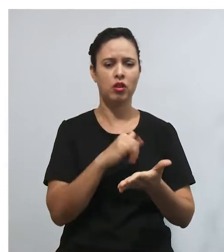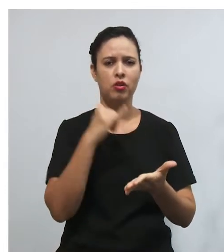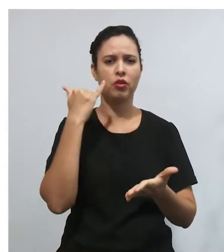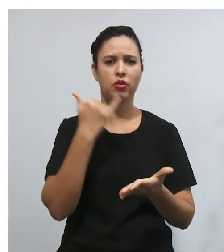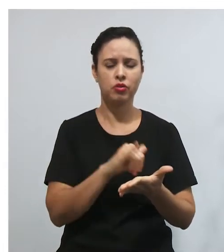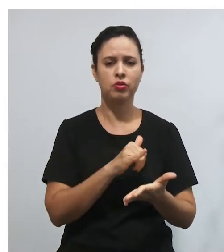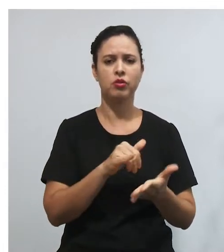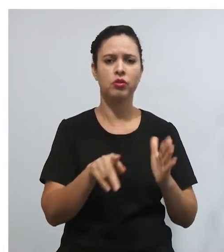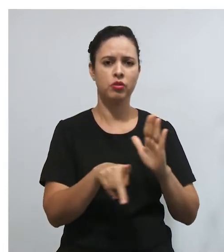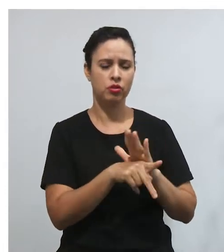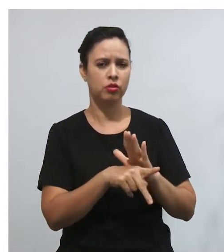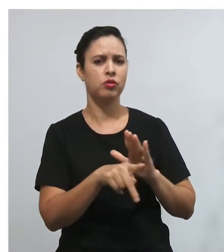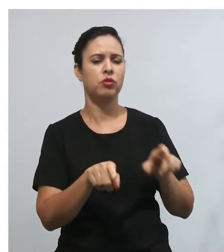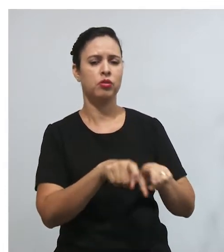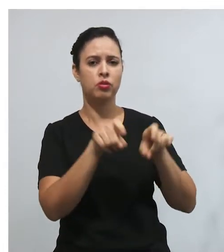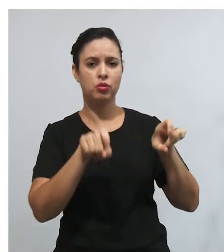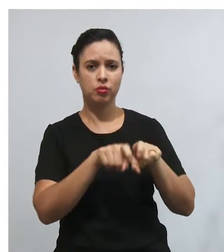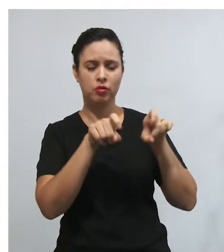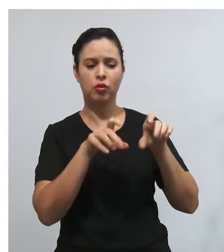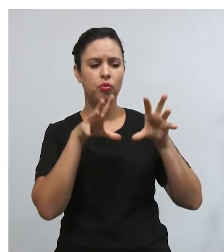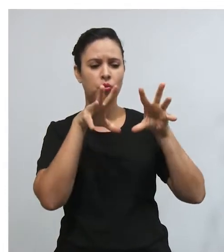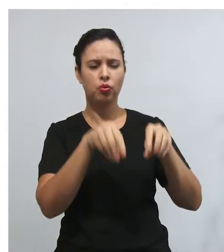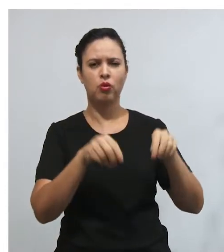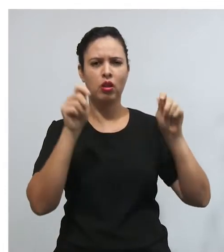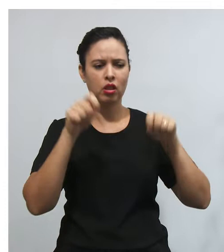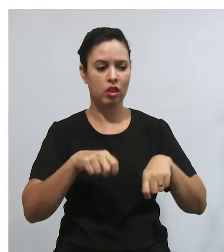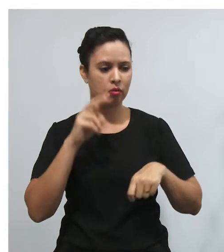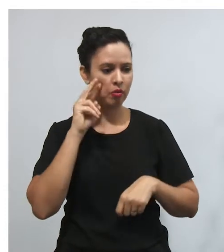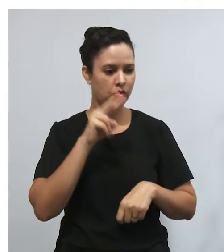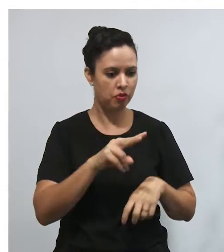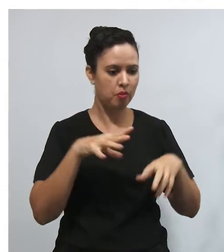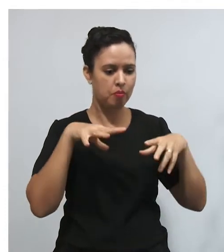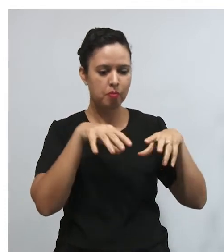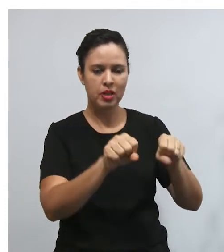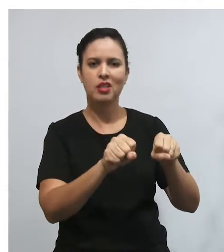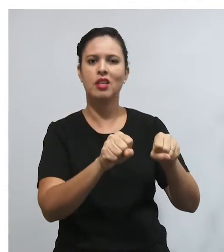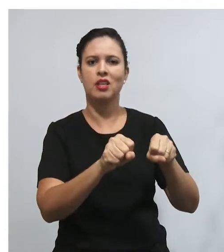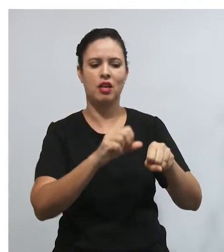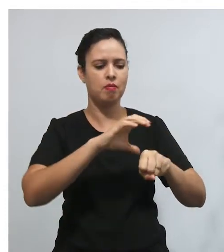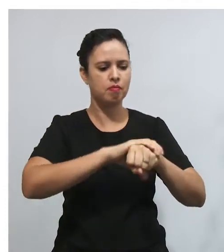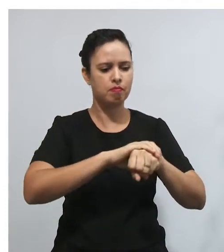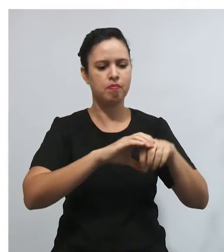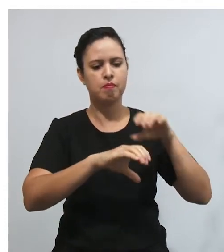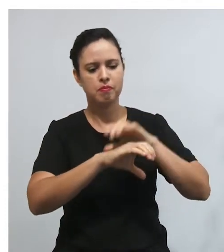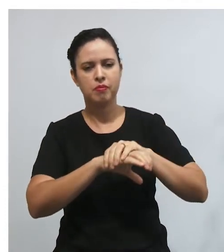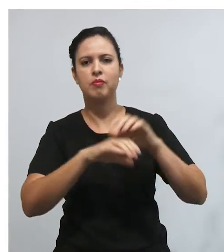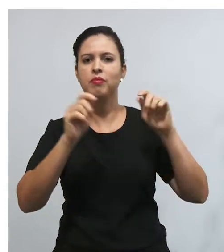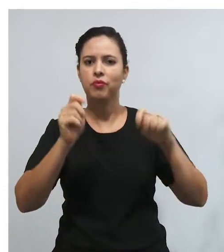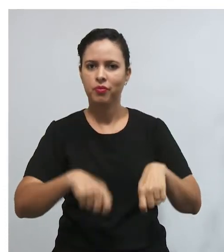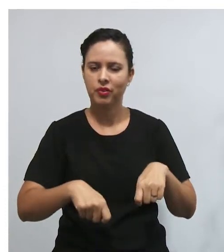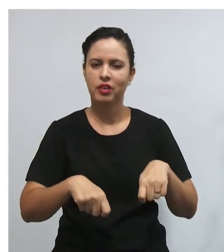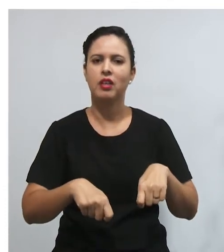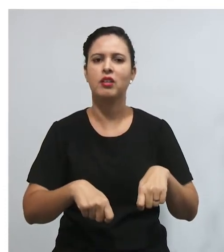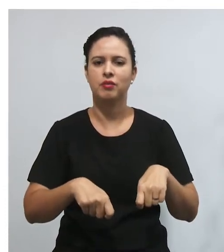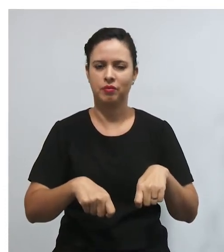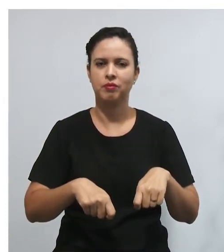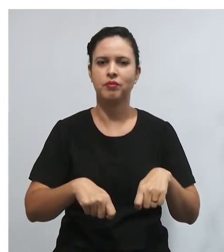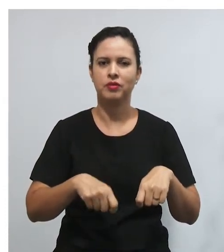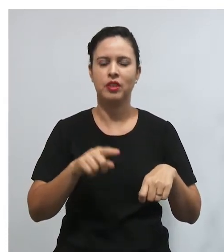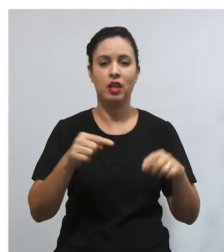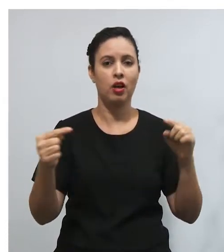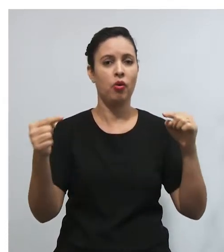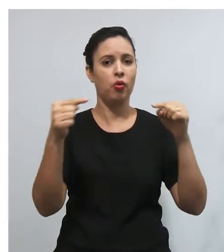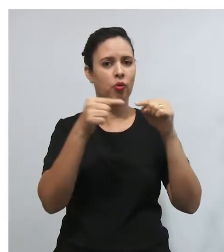do computador, ou seja, tudo aquilo que conseguimos pegar, toda a parte física, ou ao palpar, pode